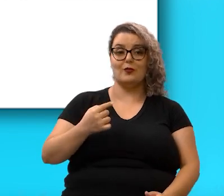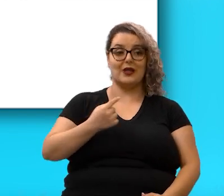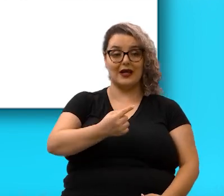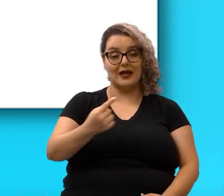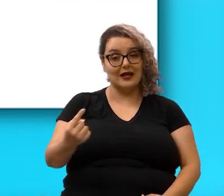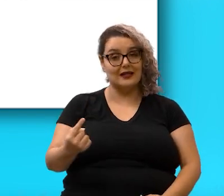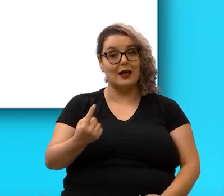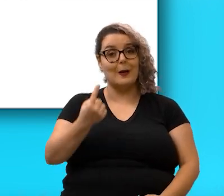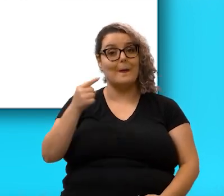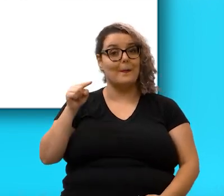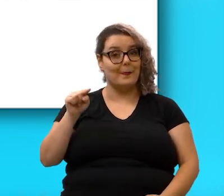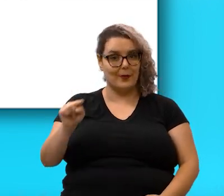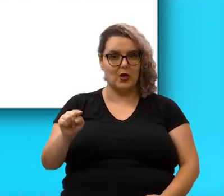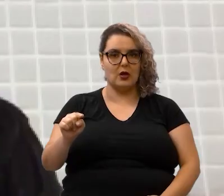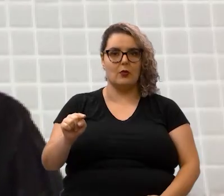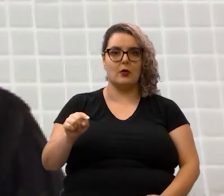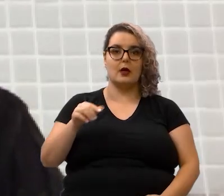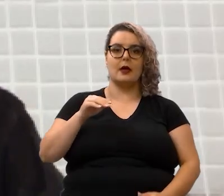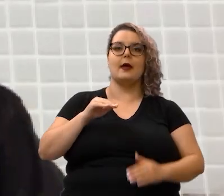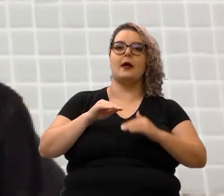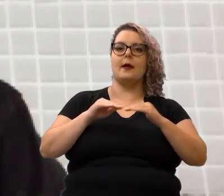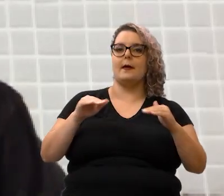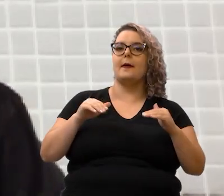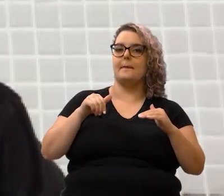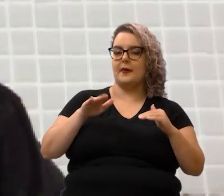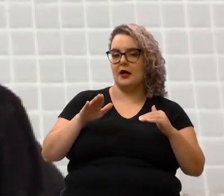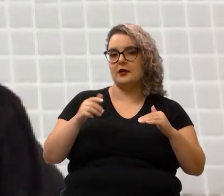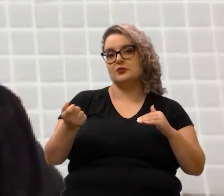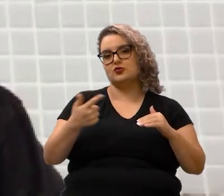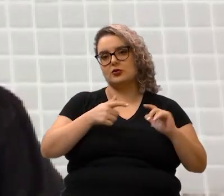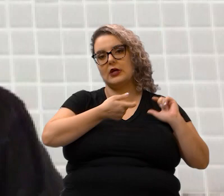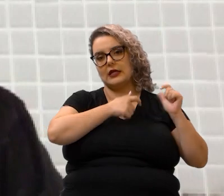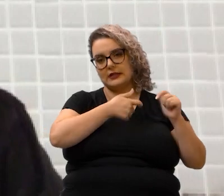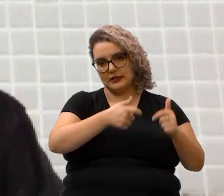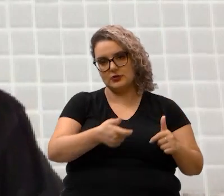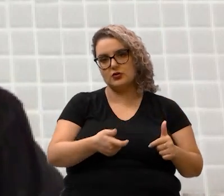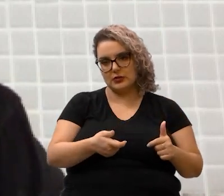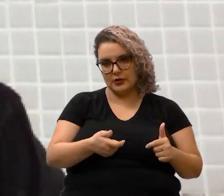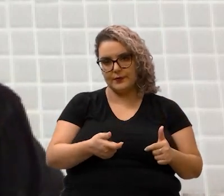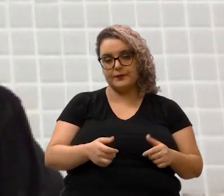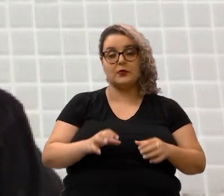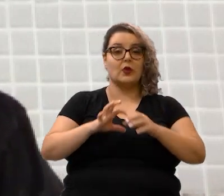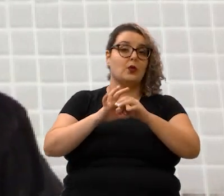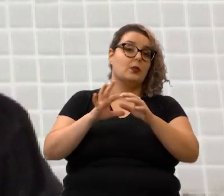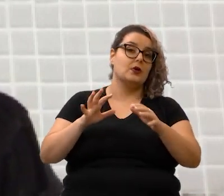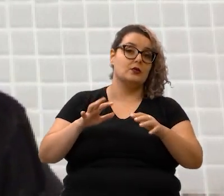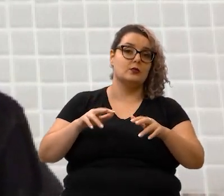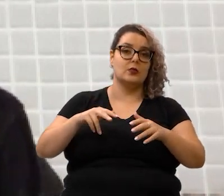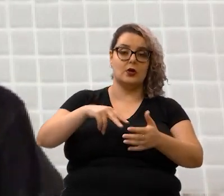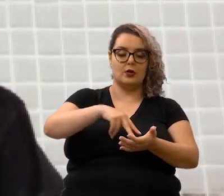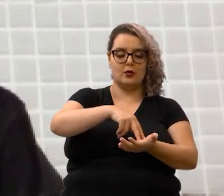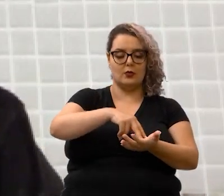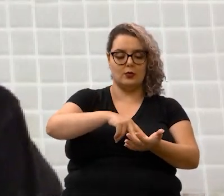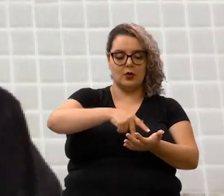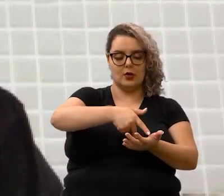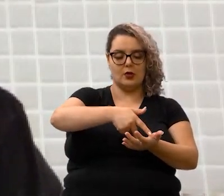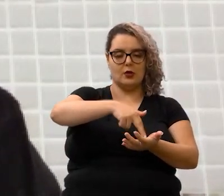A Resurface é uma prótese muito mais estável que permite, dessa forma, fazer